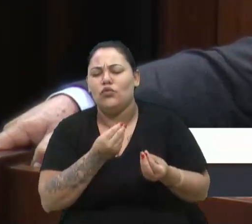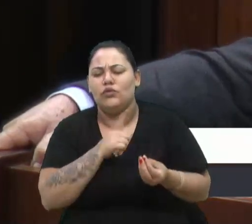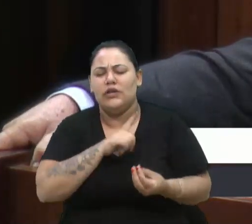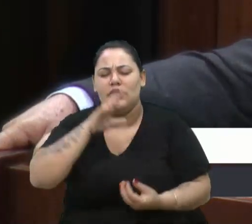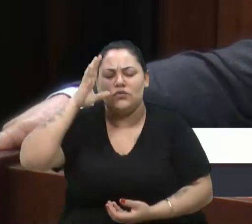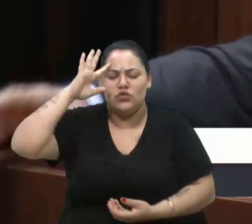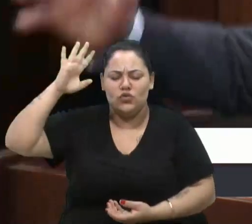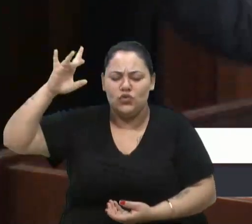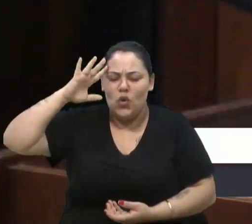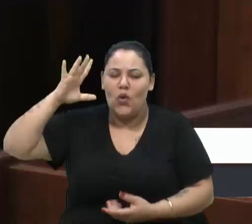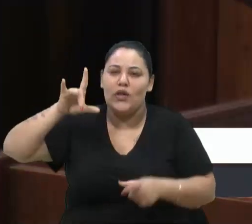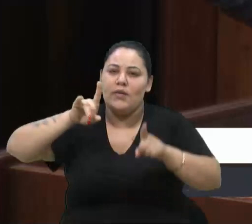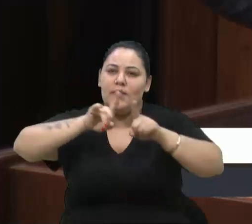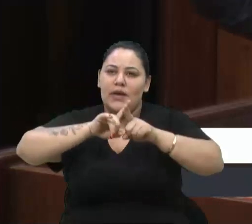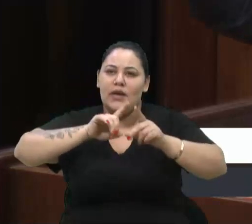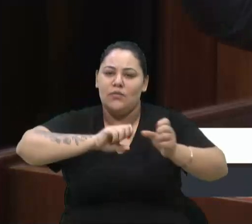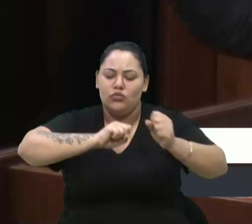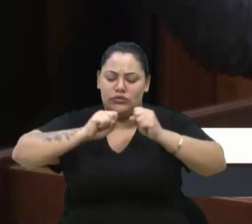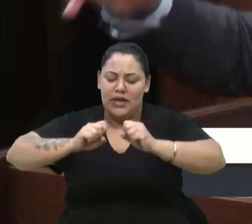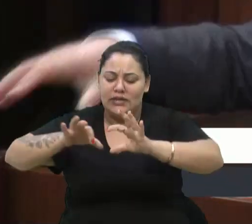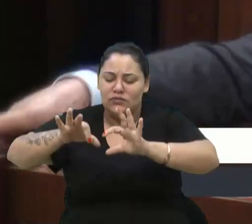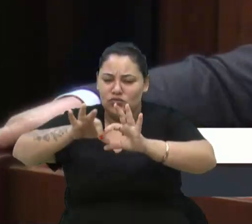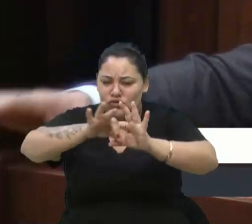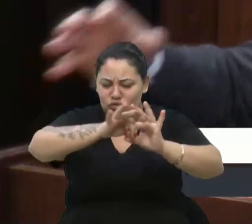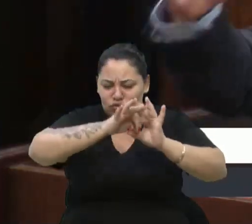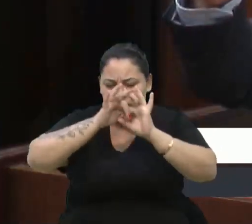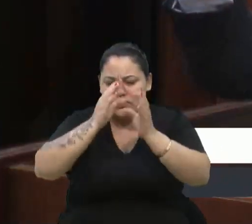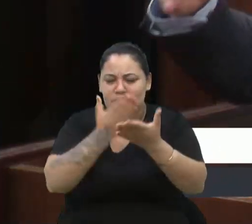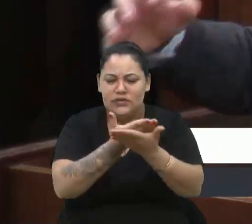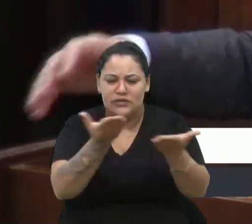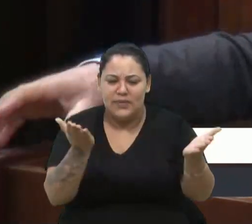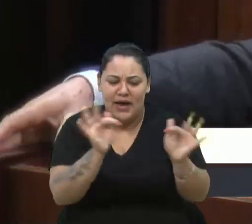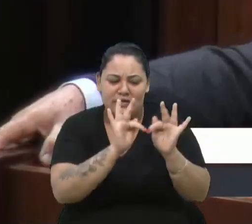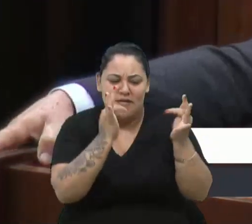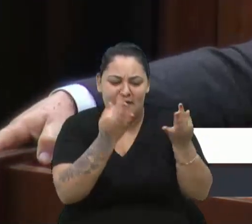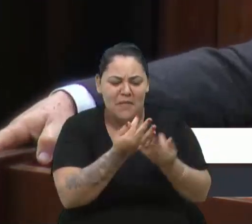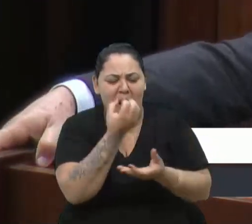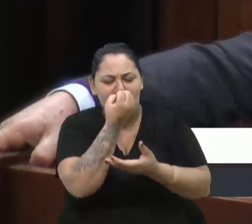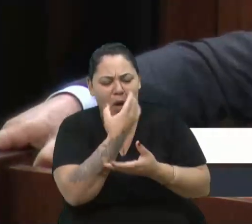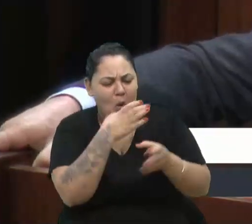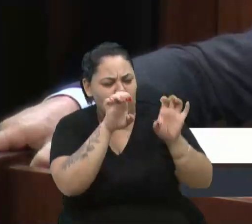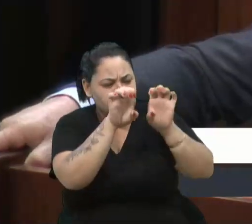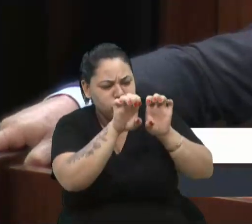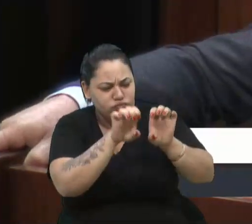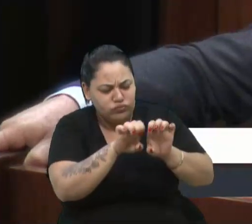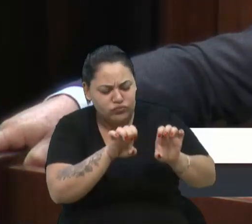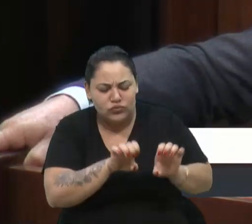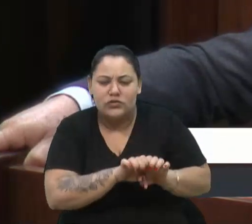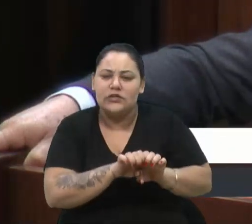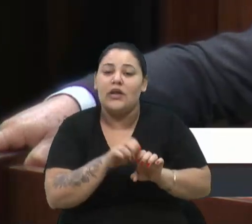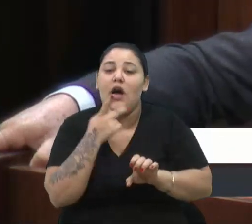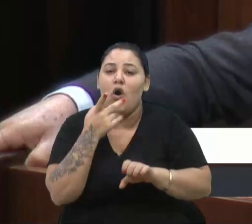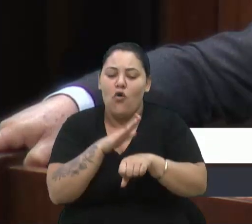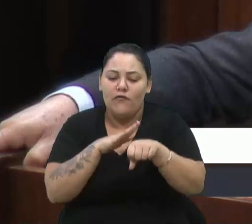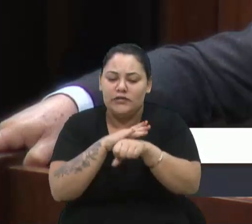sonho que pudessem juntar esse espaço da família agrícola bem estruturado tava falando ali com a Sônia quem sabe